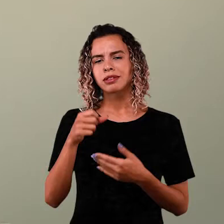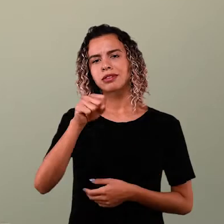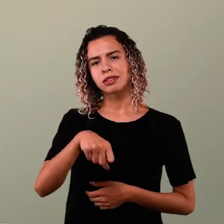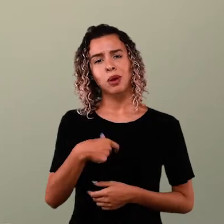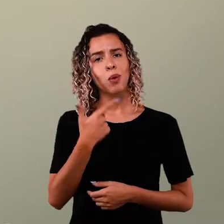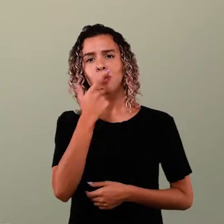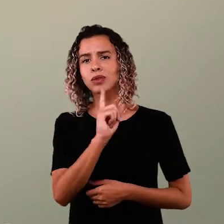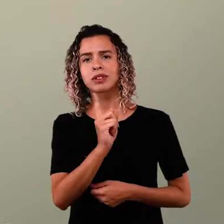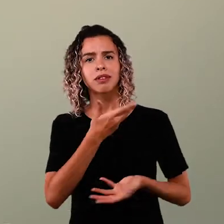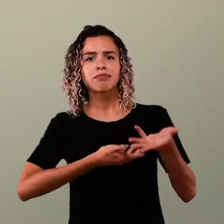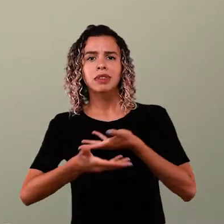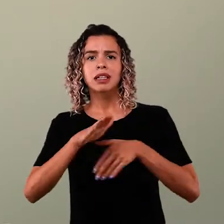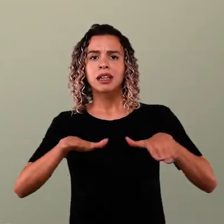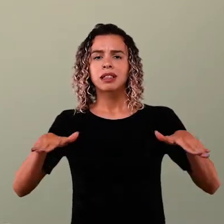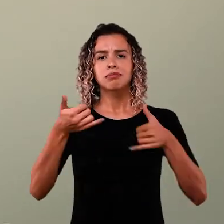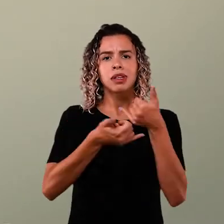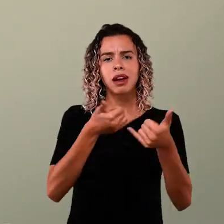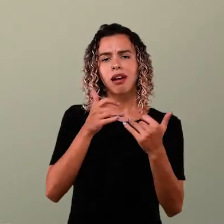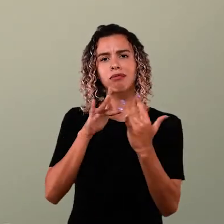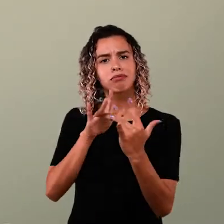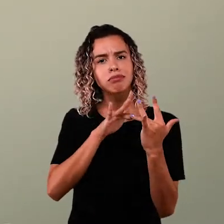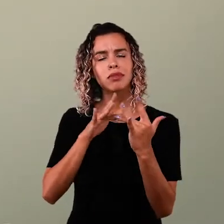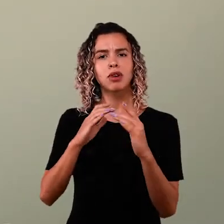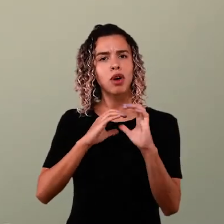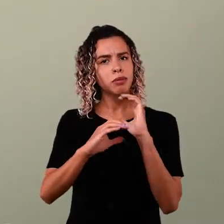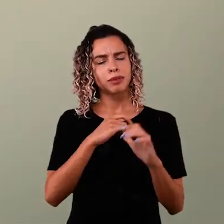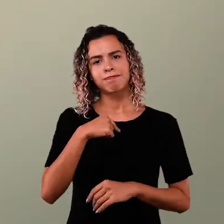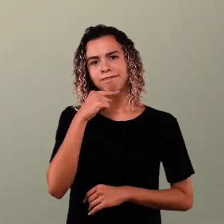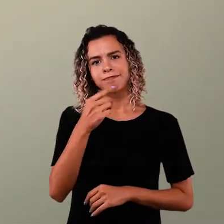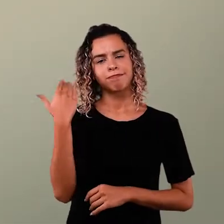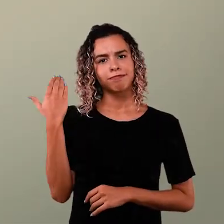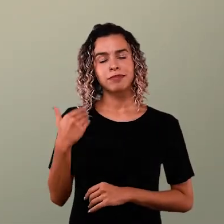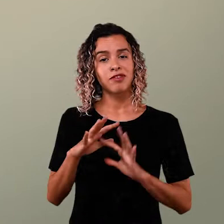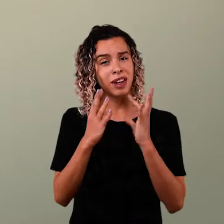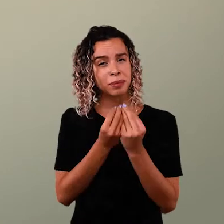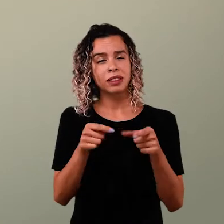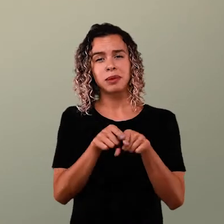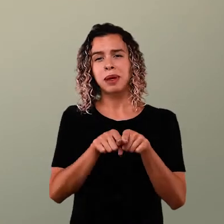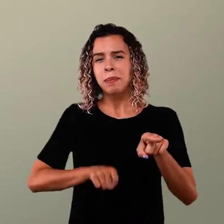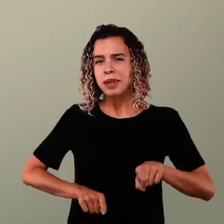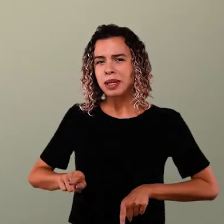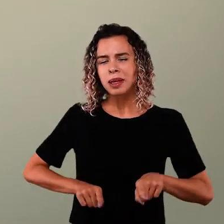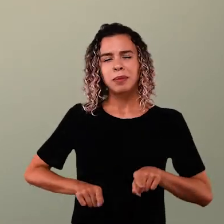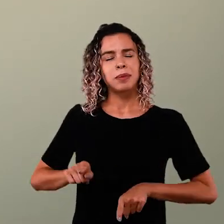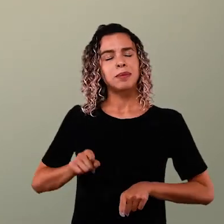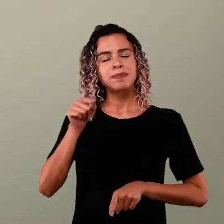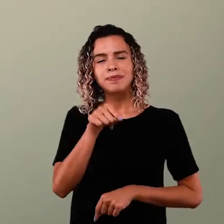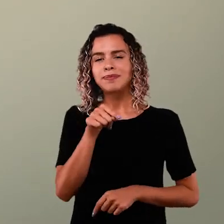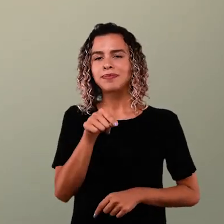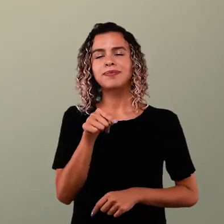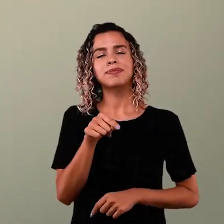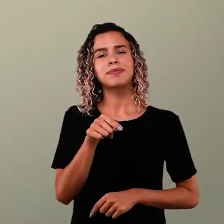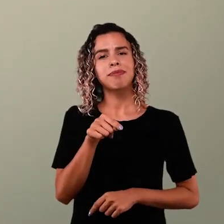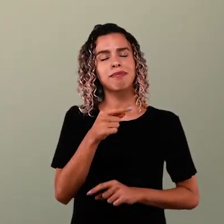conseguia interagir com outras crianças, eu não conseguia me comunicar direito. Até com família, com primos, esse tipo de coisa eu era